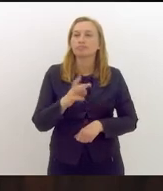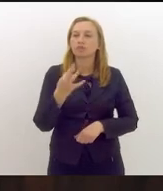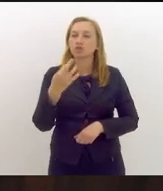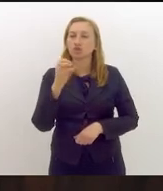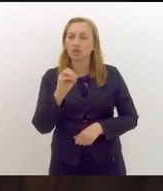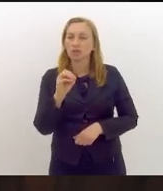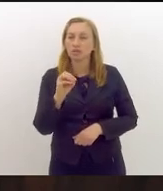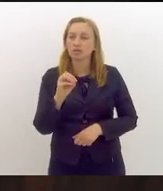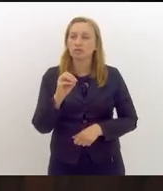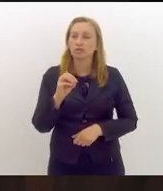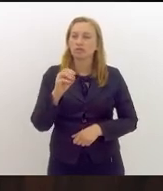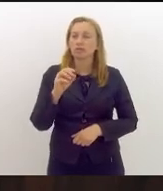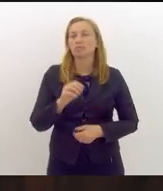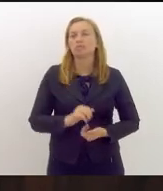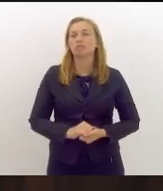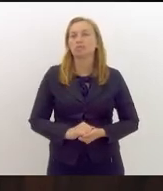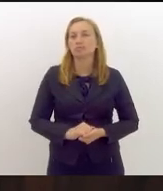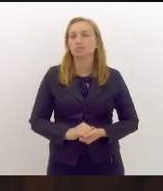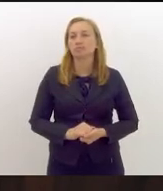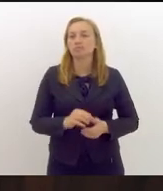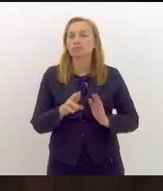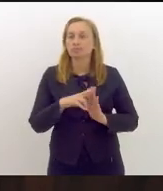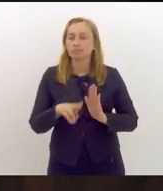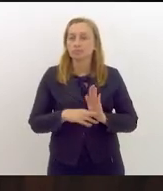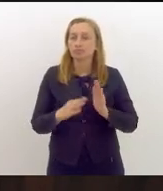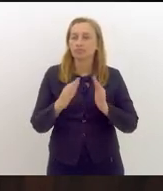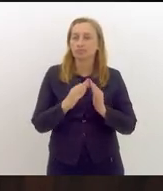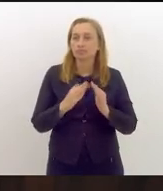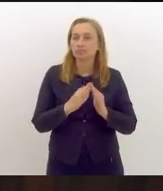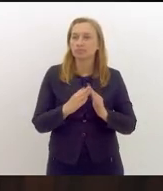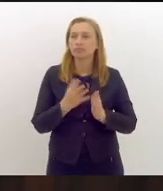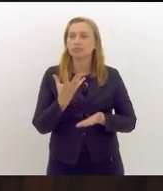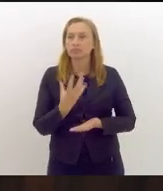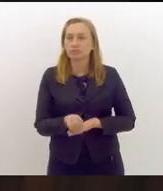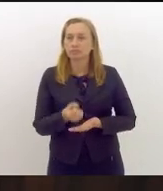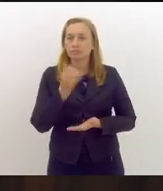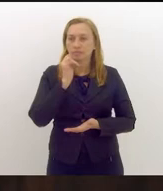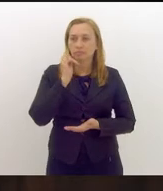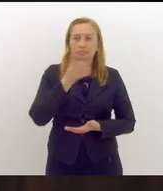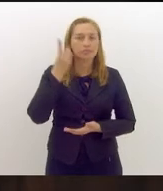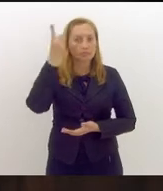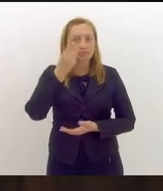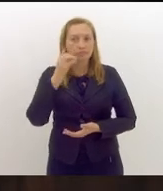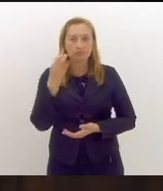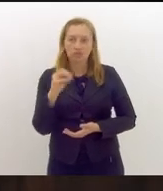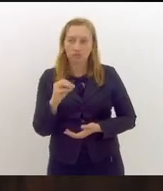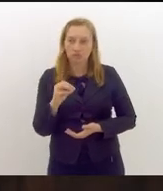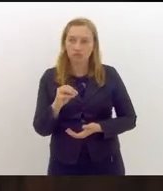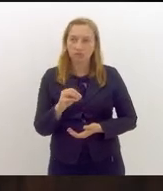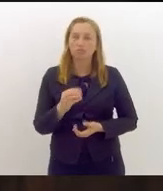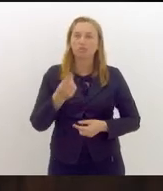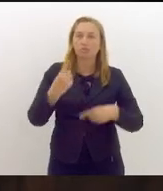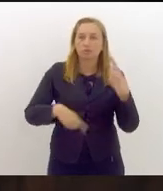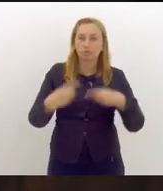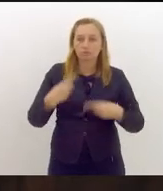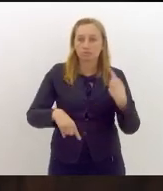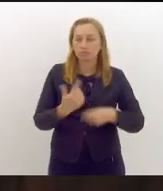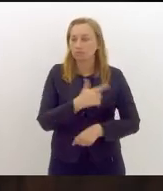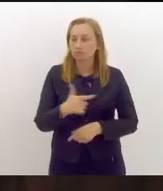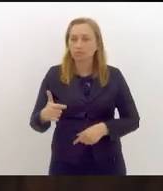Martins Pires de Amorim parecida comissão de normas internas e proporções de cenas favorável relator Deputado Chico Machado em